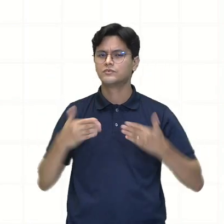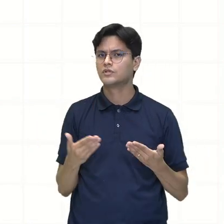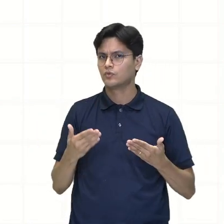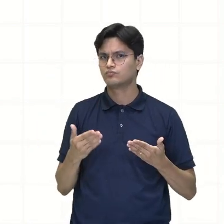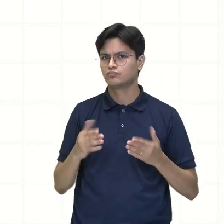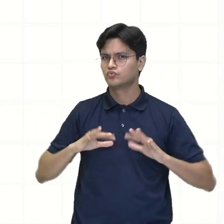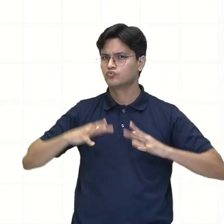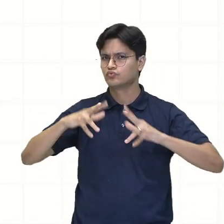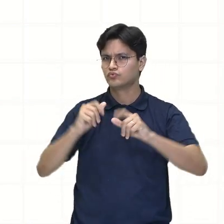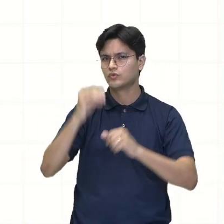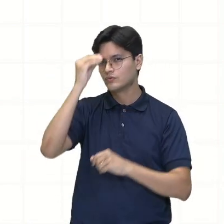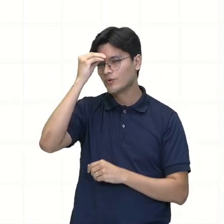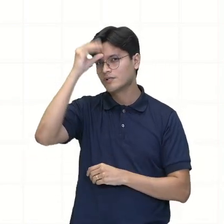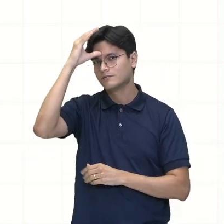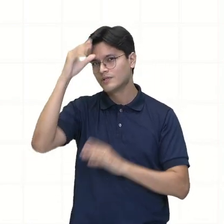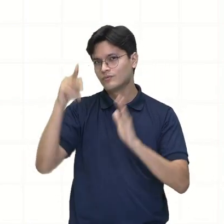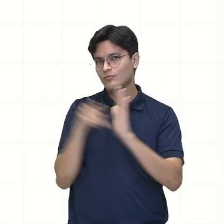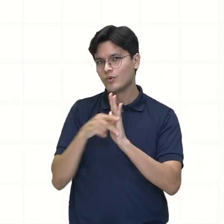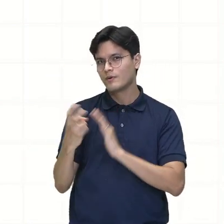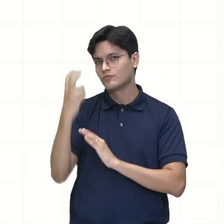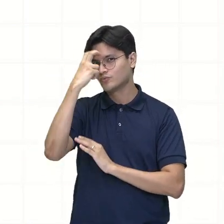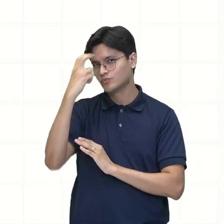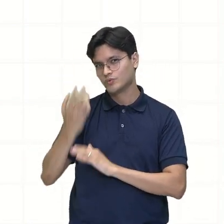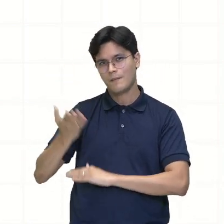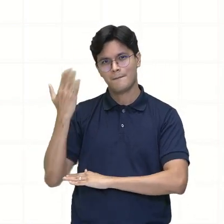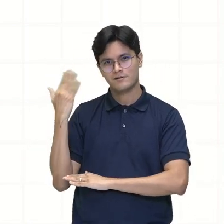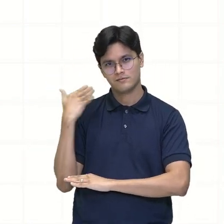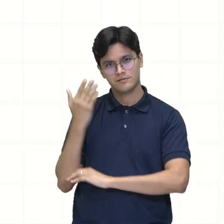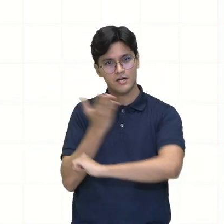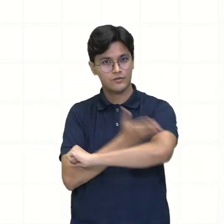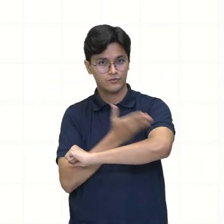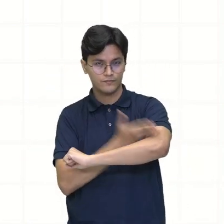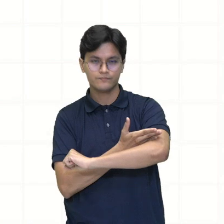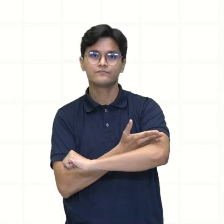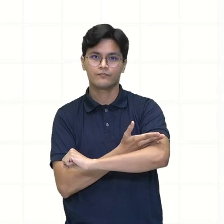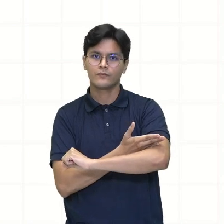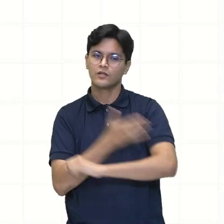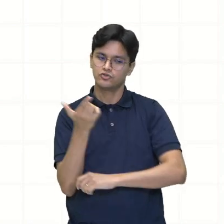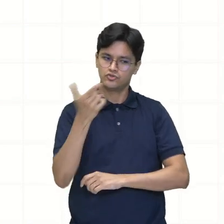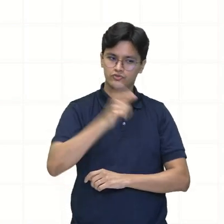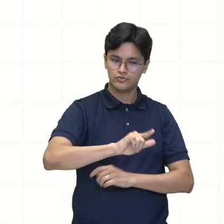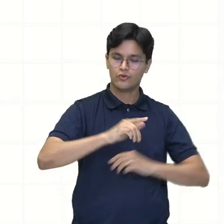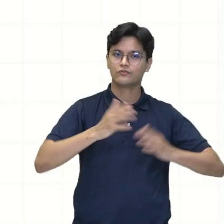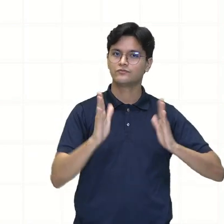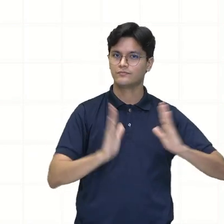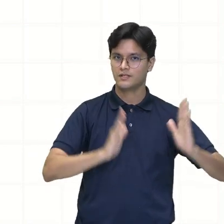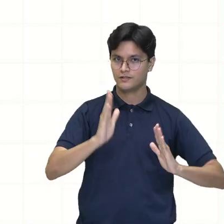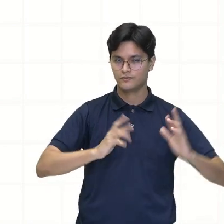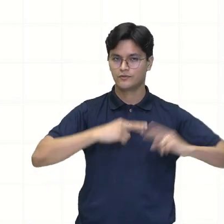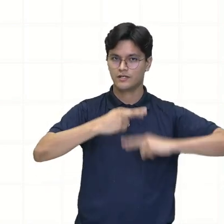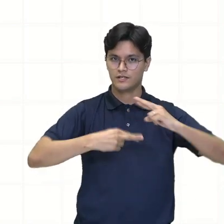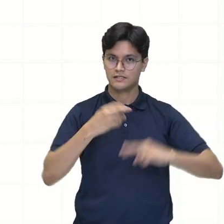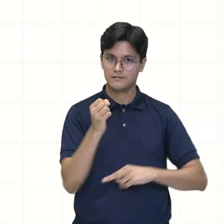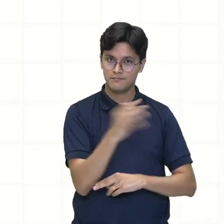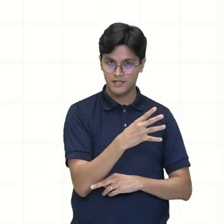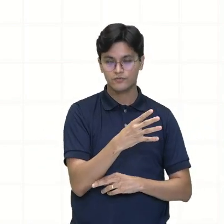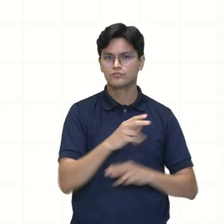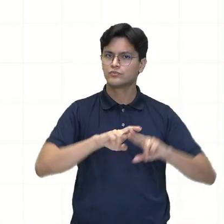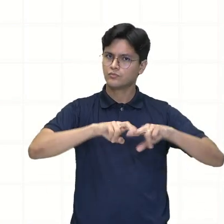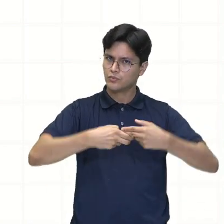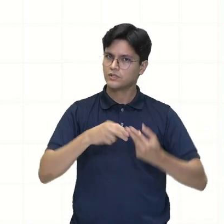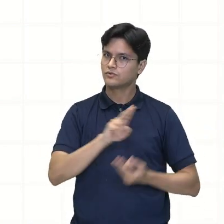trazido pelo Renascimento. Por isso que se diz renascimento cultural, certo? Vamos observar também